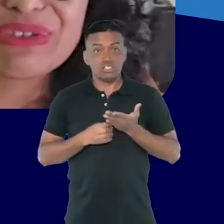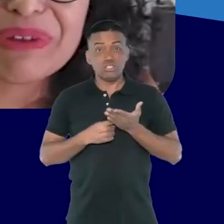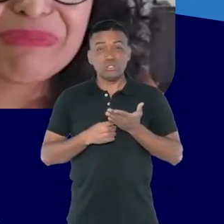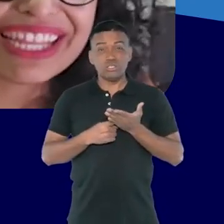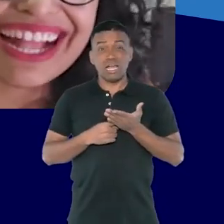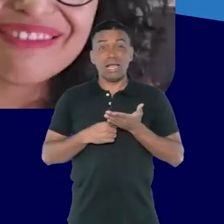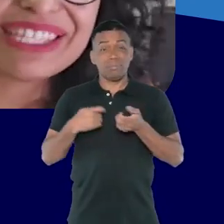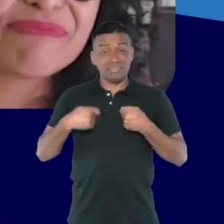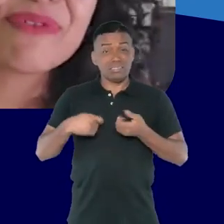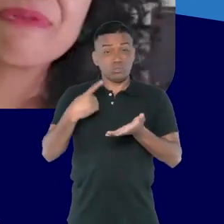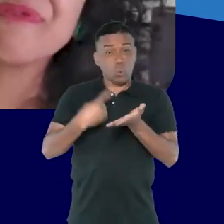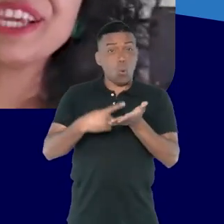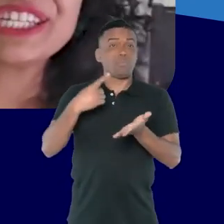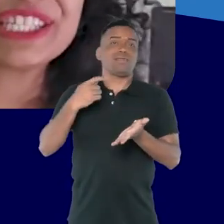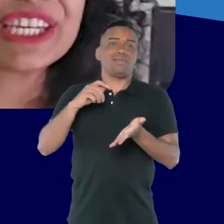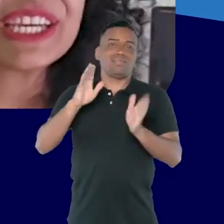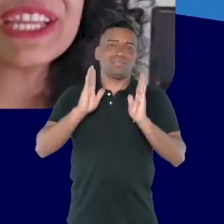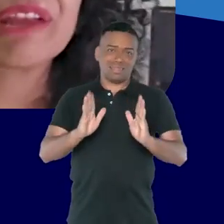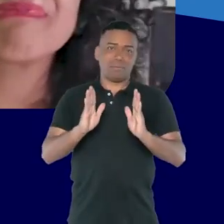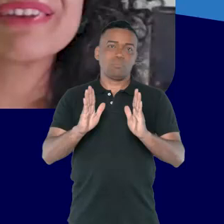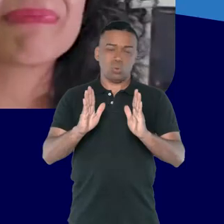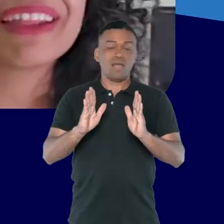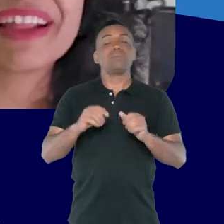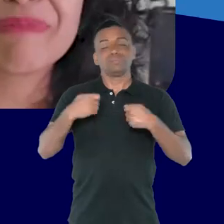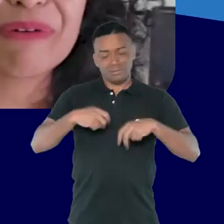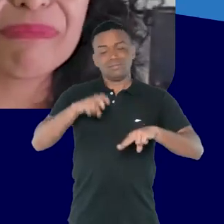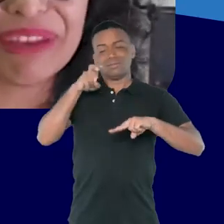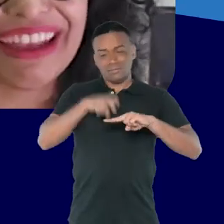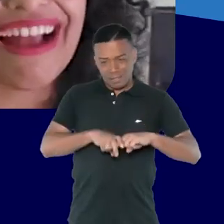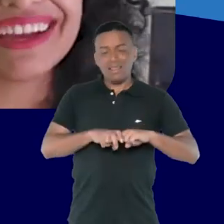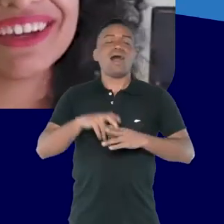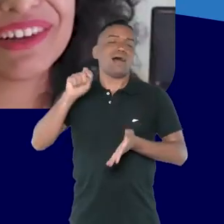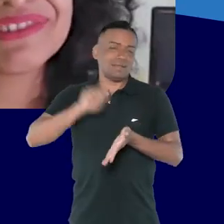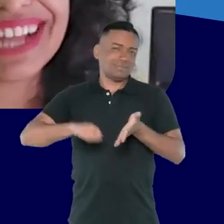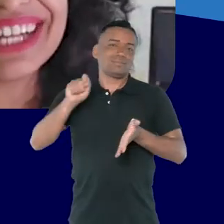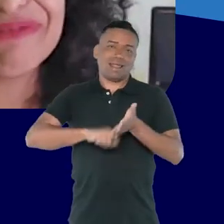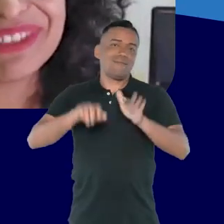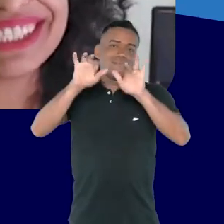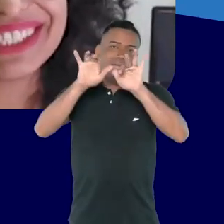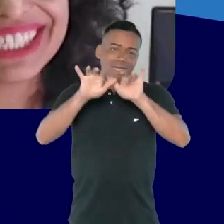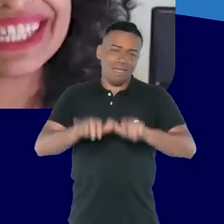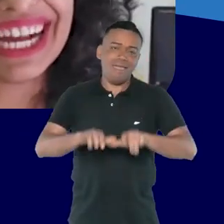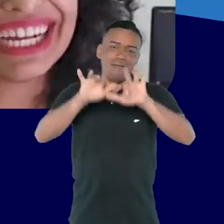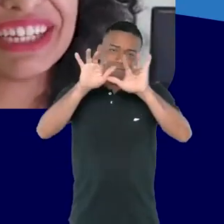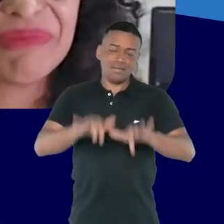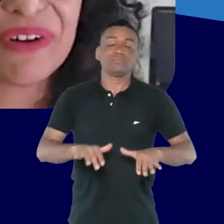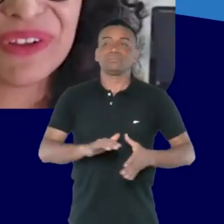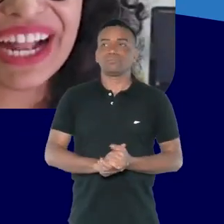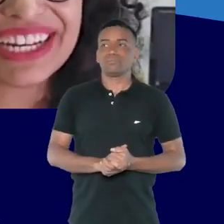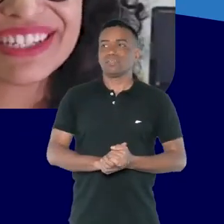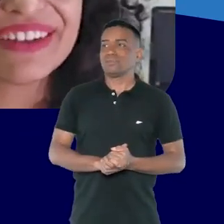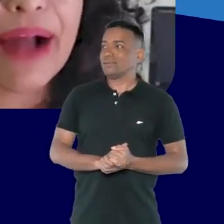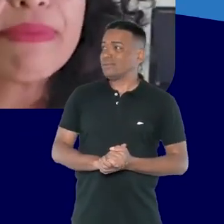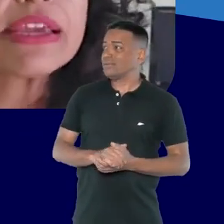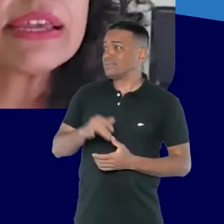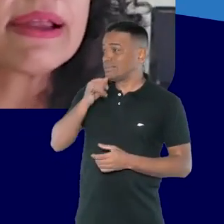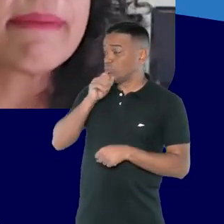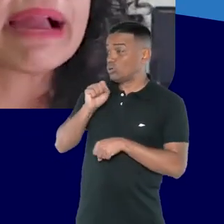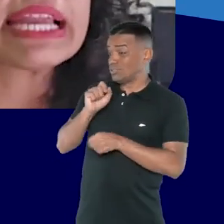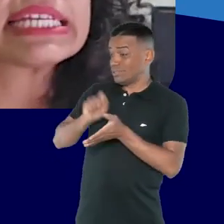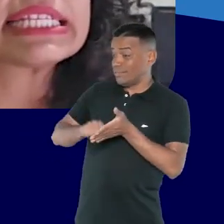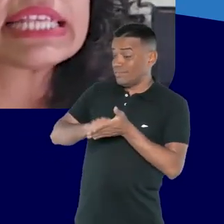tem um prazo super apertado, recebi um convite e tem um prazo apertado para cumprir. Aí eu preciso sentar e me colocar nesse